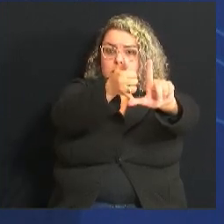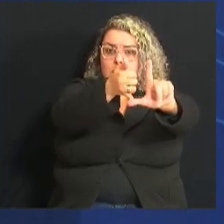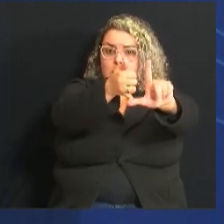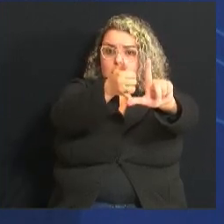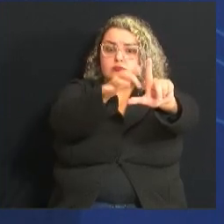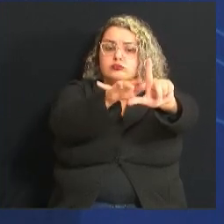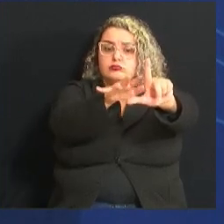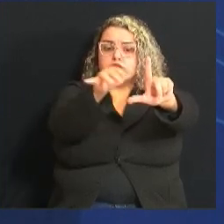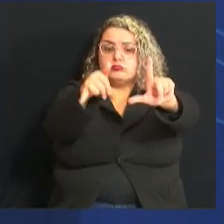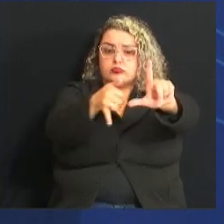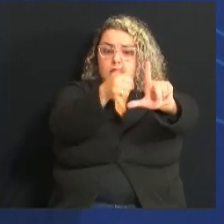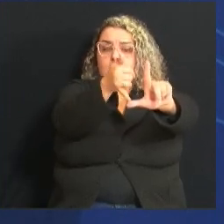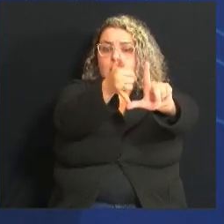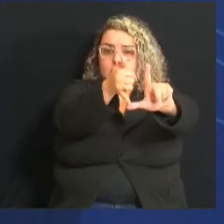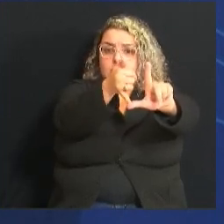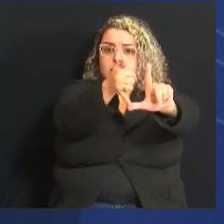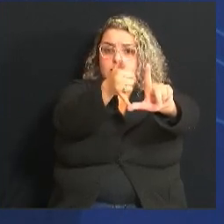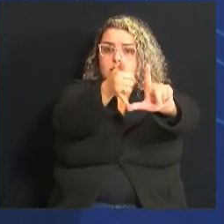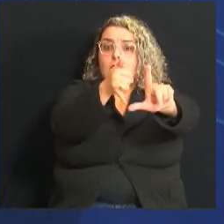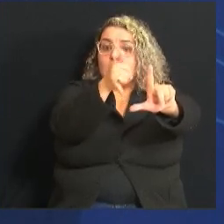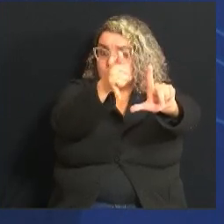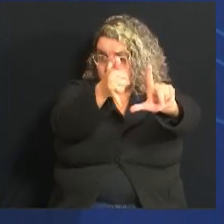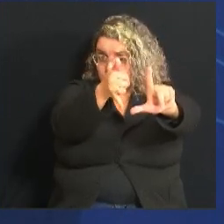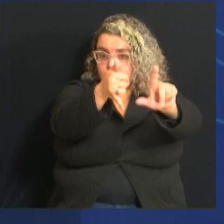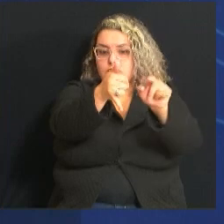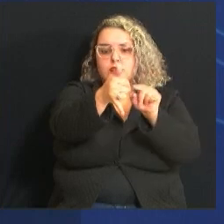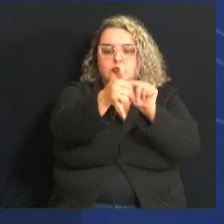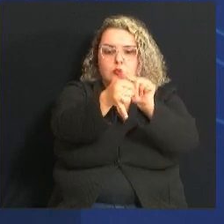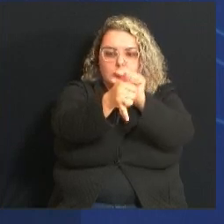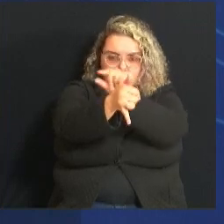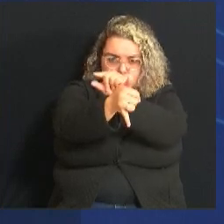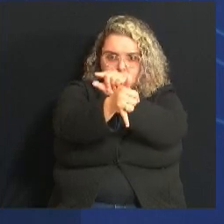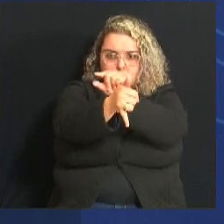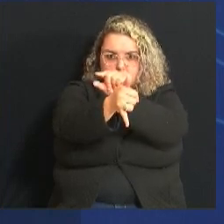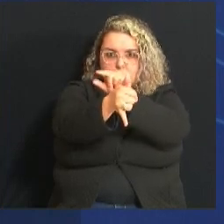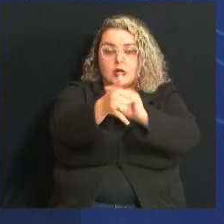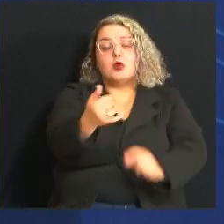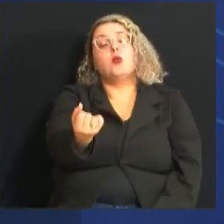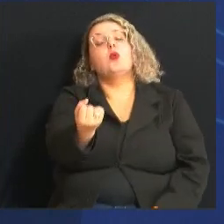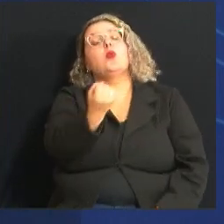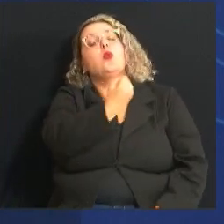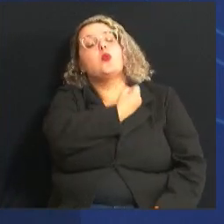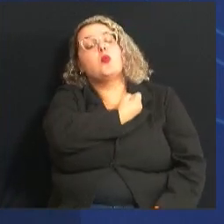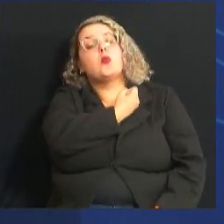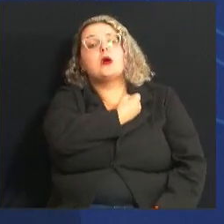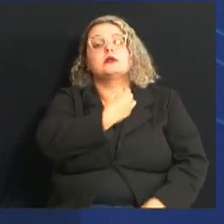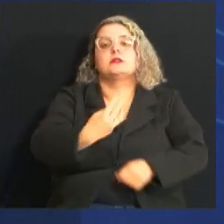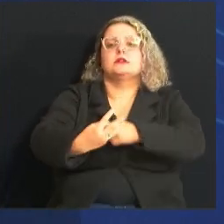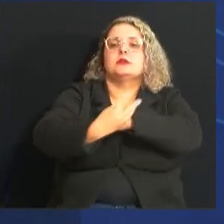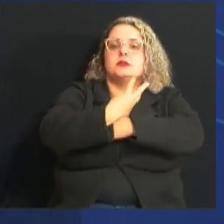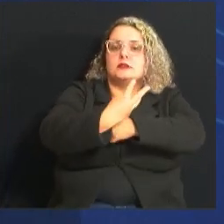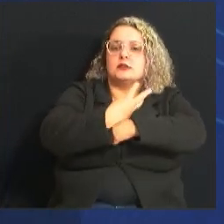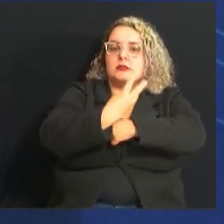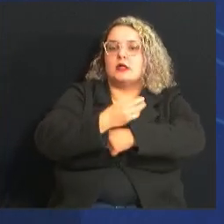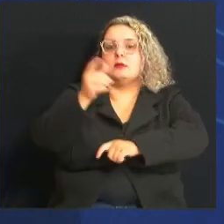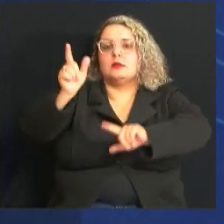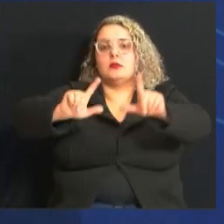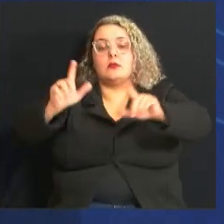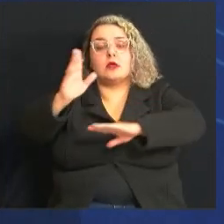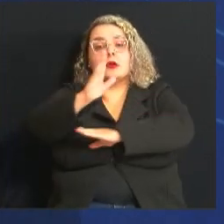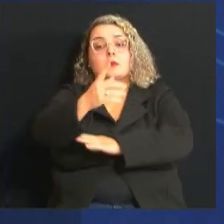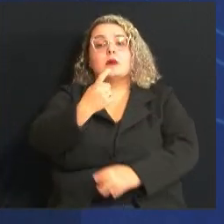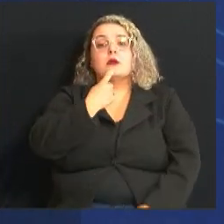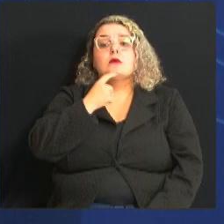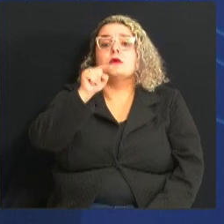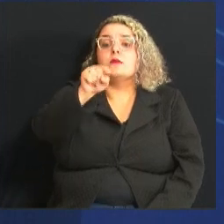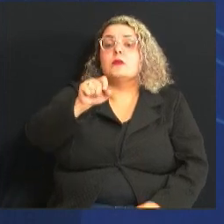ó, para este QR Code, porque aí já vai aparecer na tela do seu celular a mensagem, o WhatsApp da TV Câmara Campinas. Você